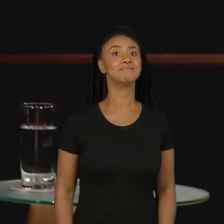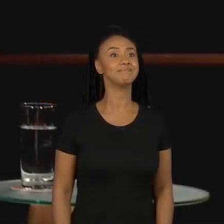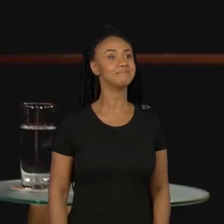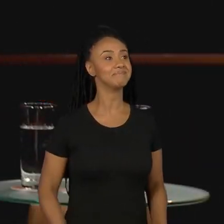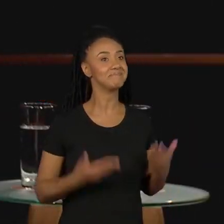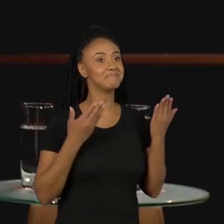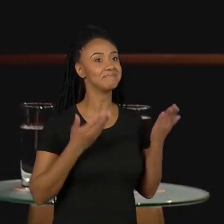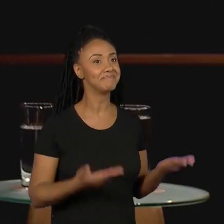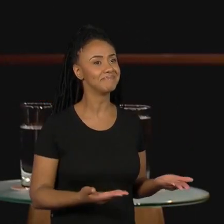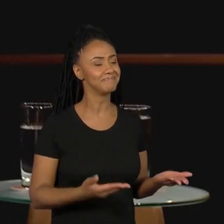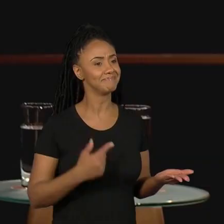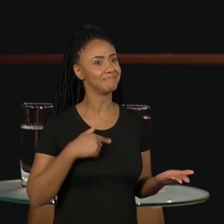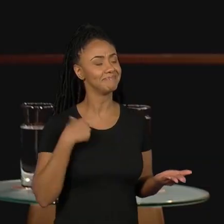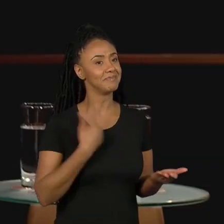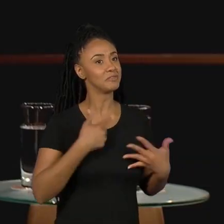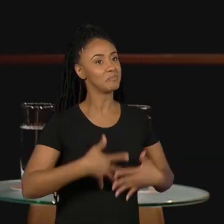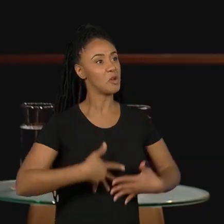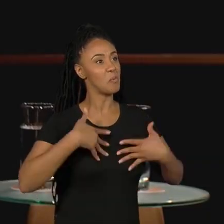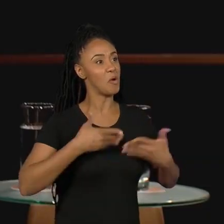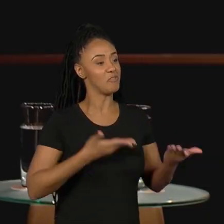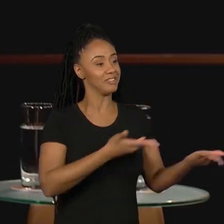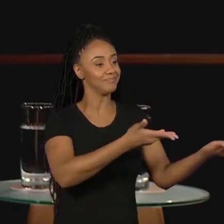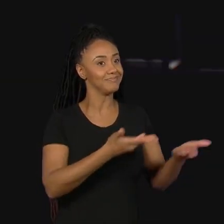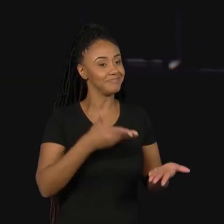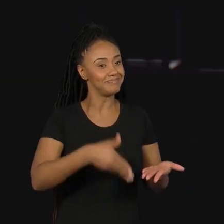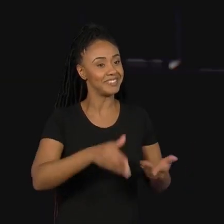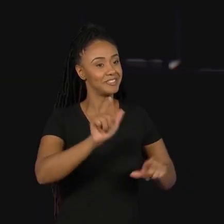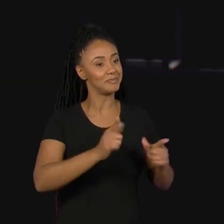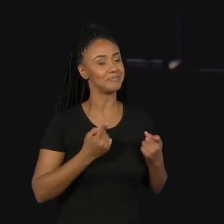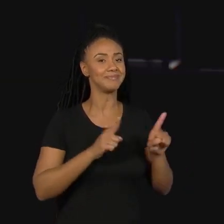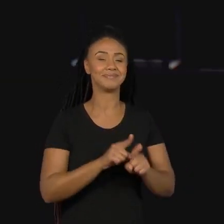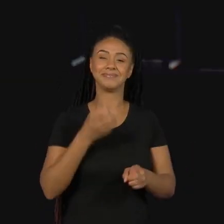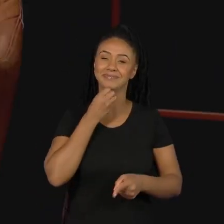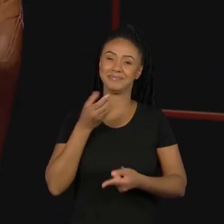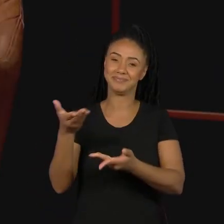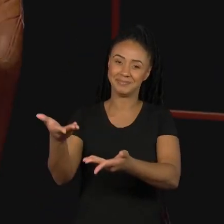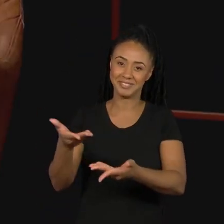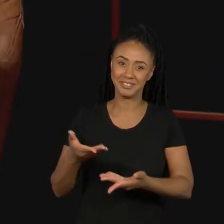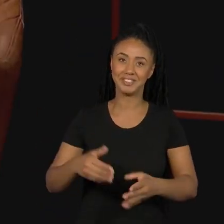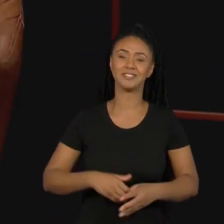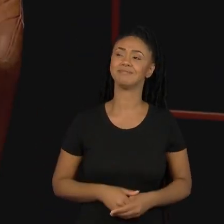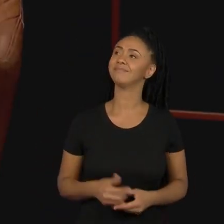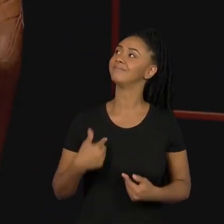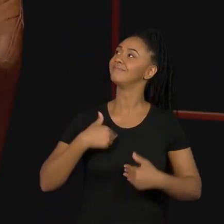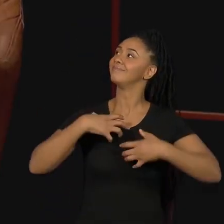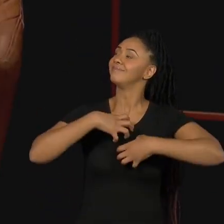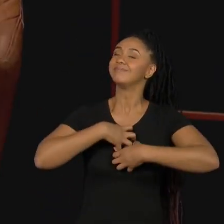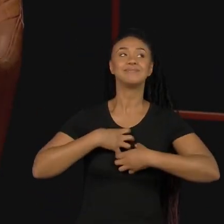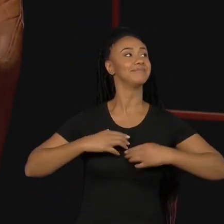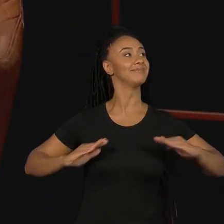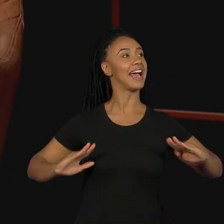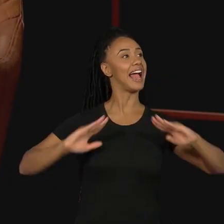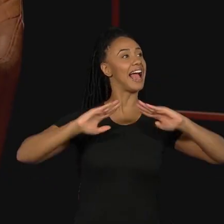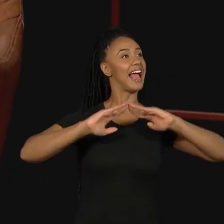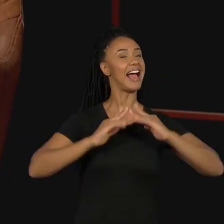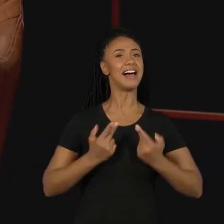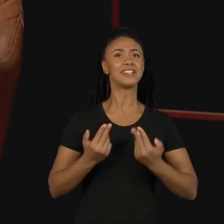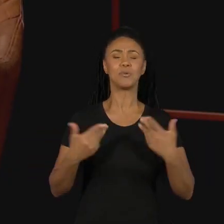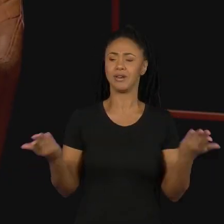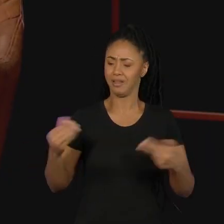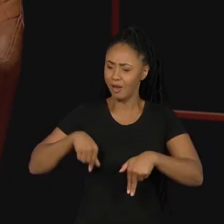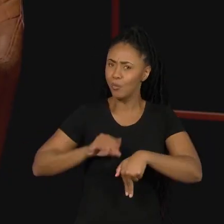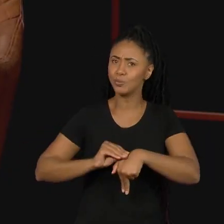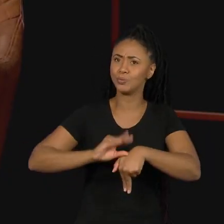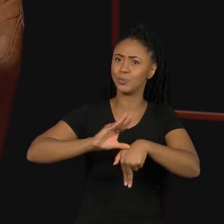Antônio Petkov, que honra ter você no Persona. Seja muito bem-vindo. Me sinto em casa. Teve a cultura, isso aqui é um lugar